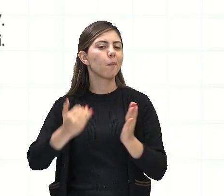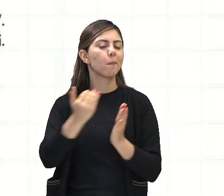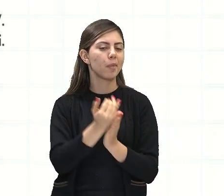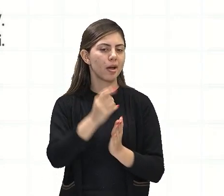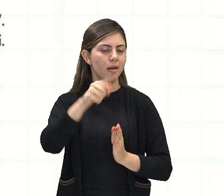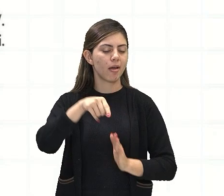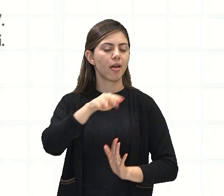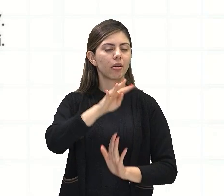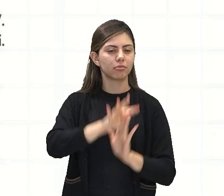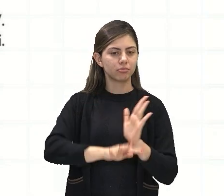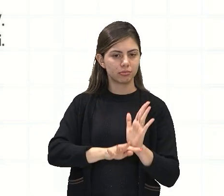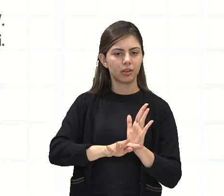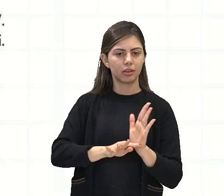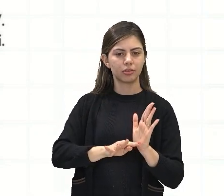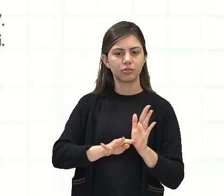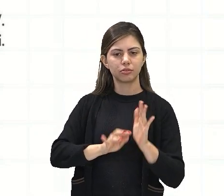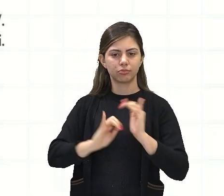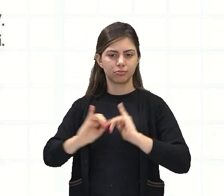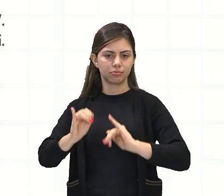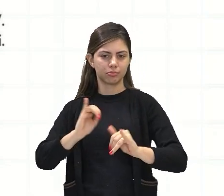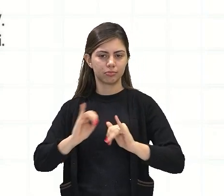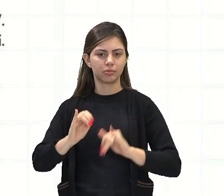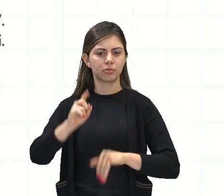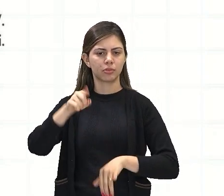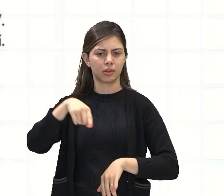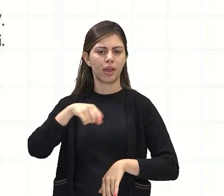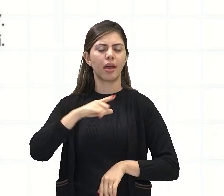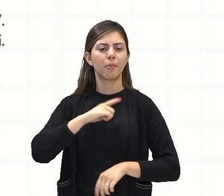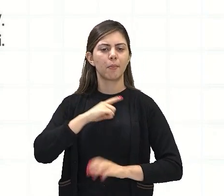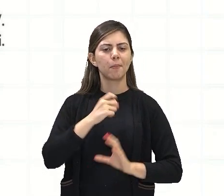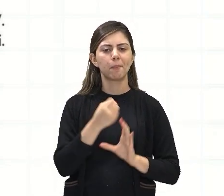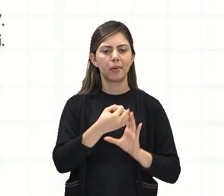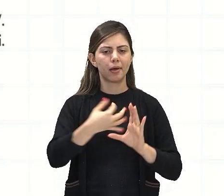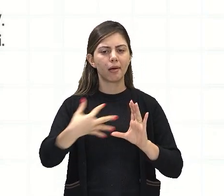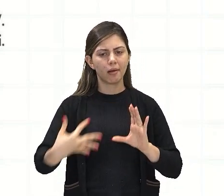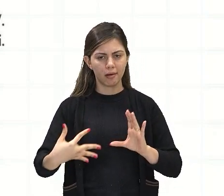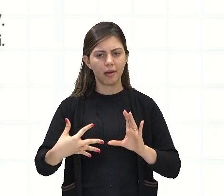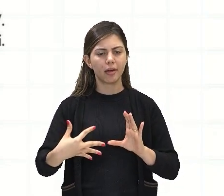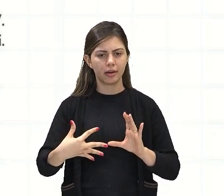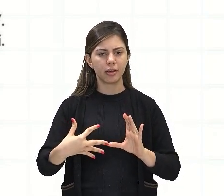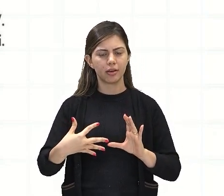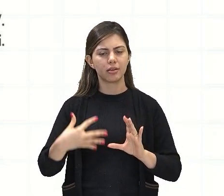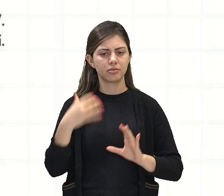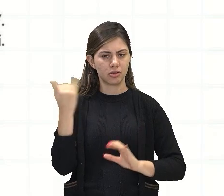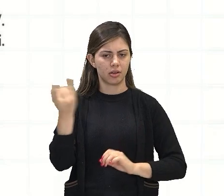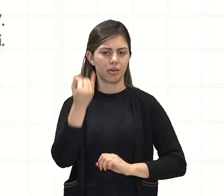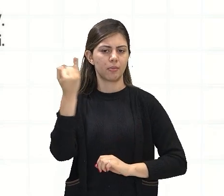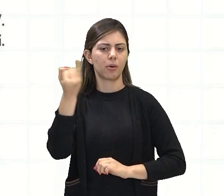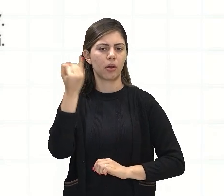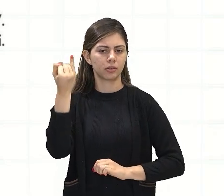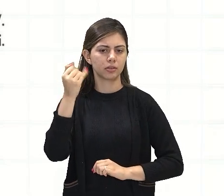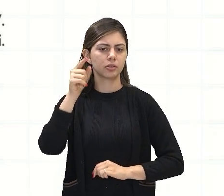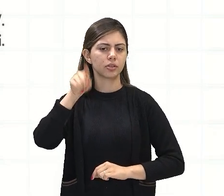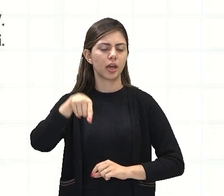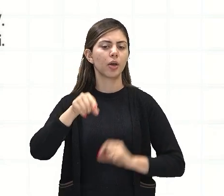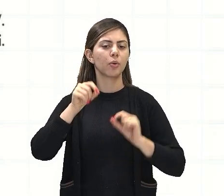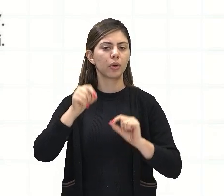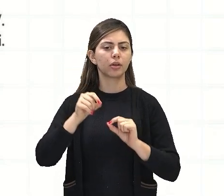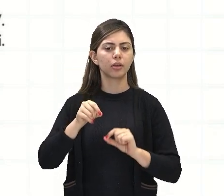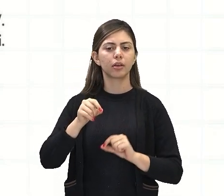o texto jornalístico, ele tem uma característica especial, que é